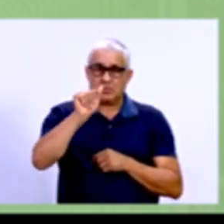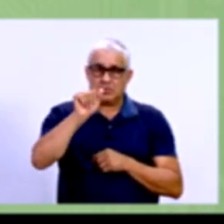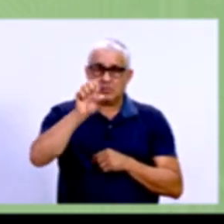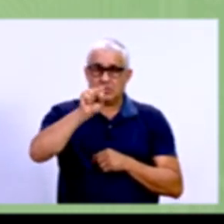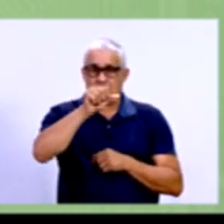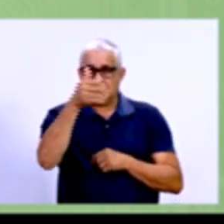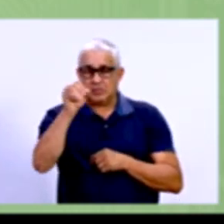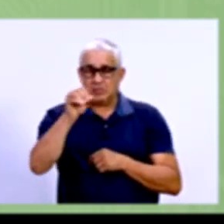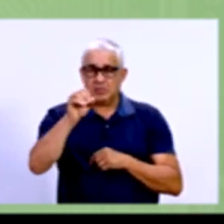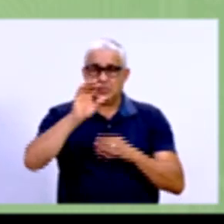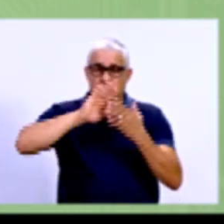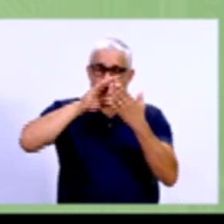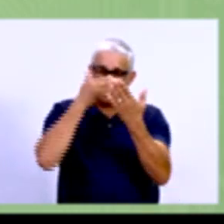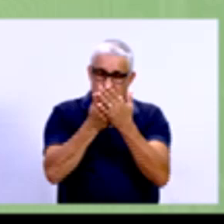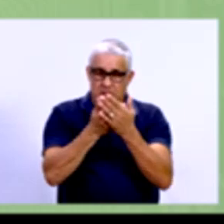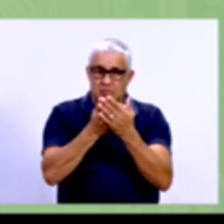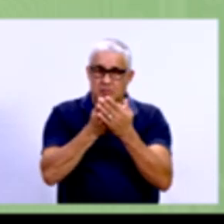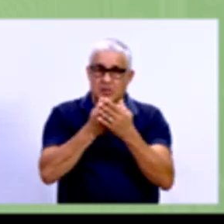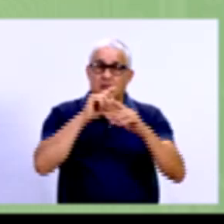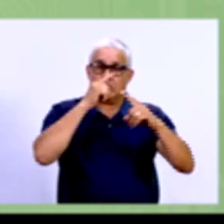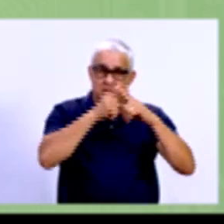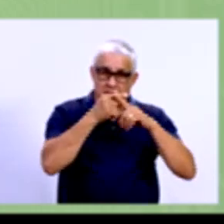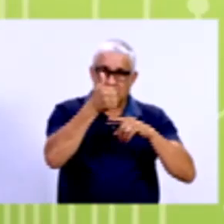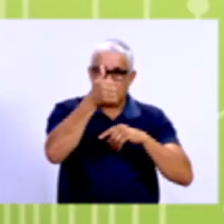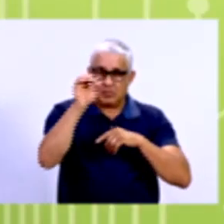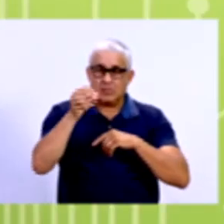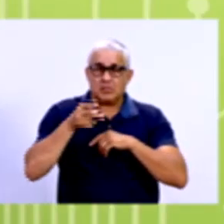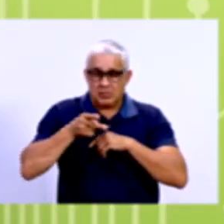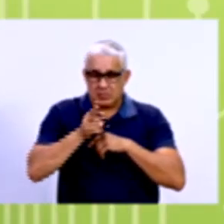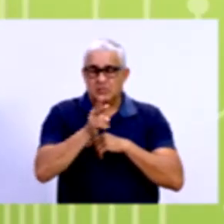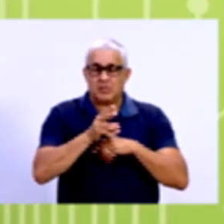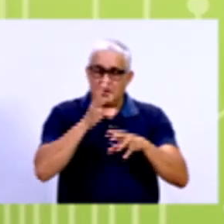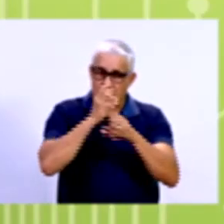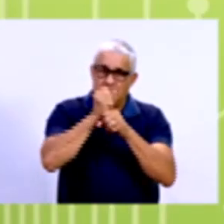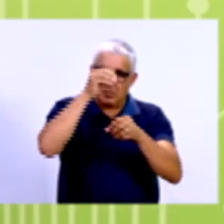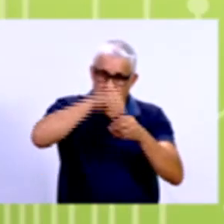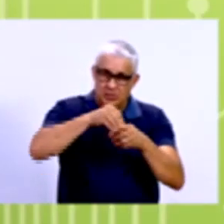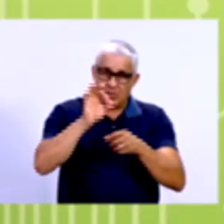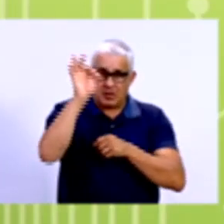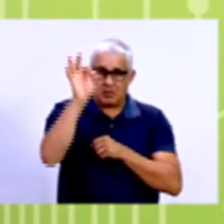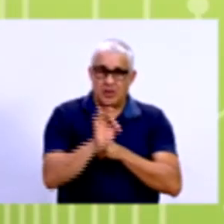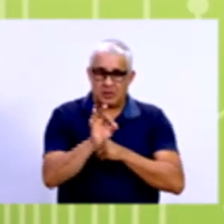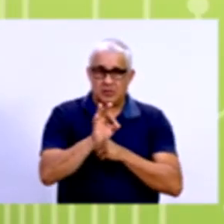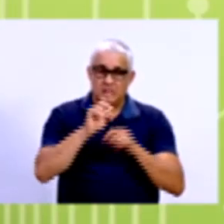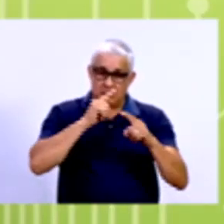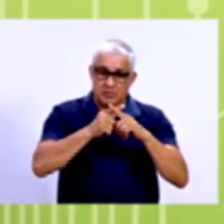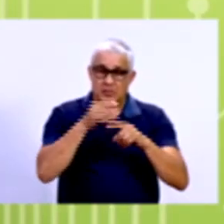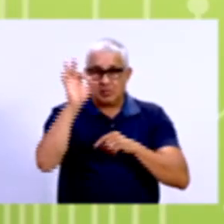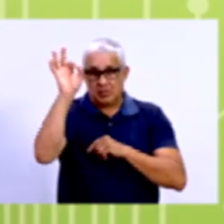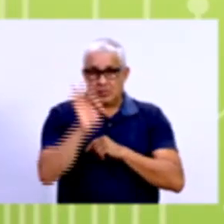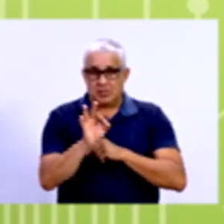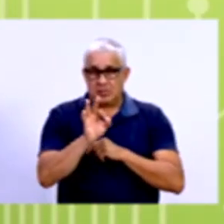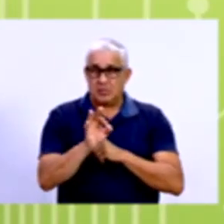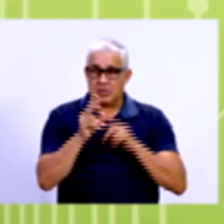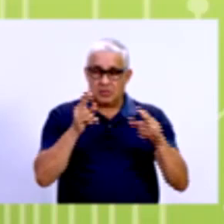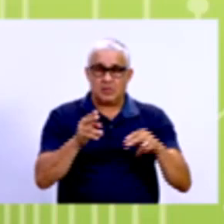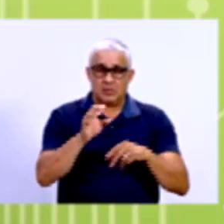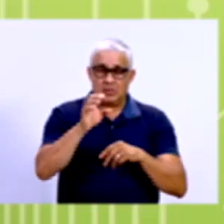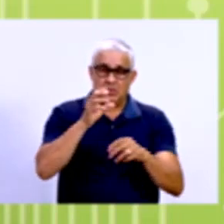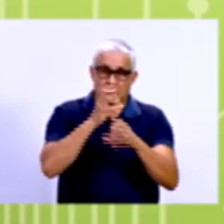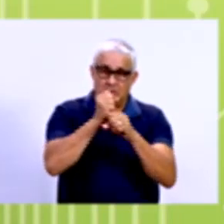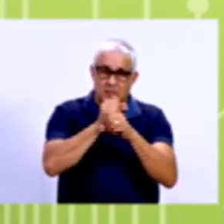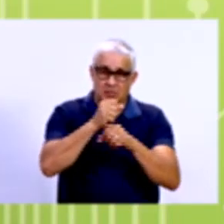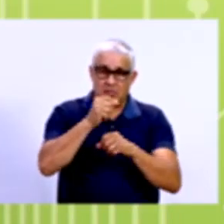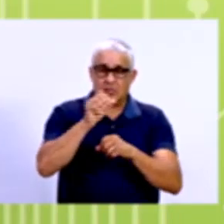ficar tipo, como se fosse o cálculo da porcentagem mesmo, né? Quando a gente está falando vezes 100, vai ficar como se fosse o cálculo da